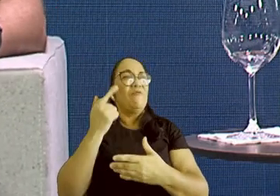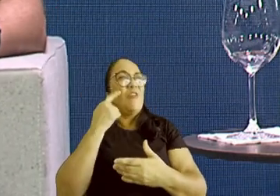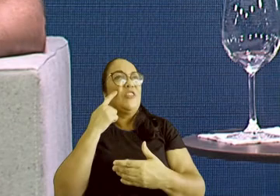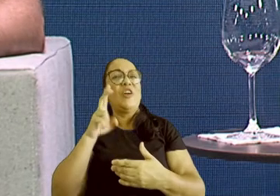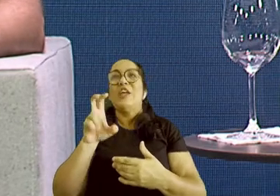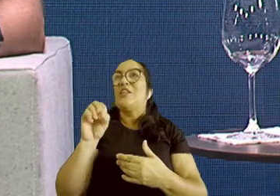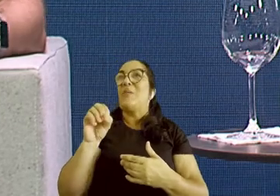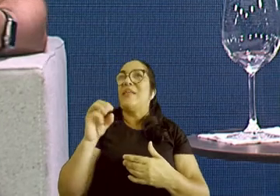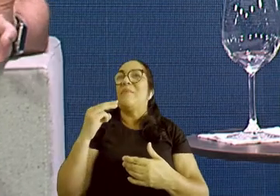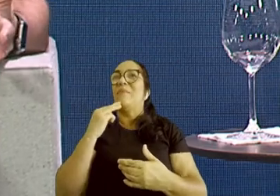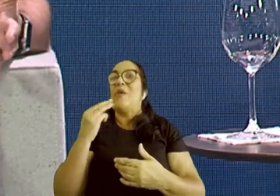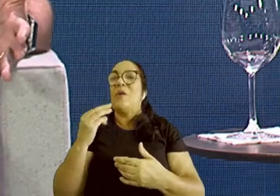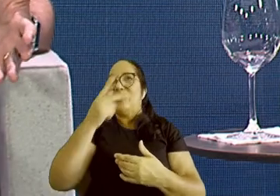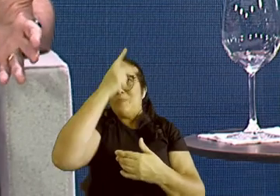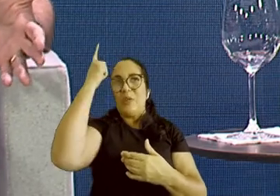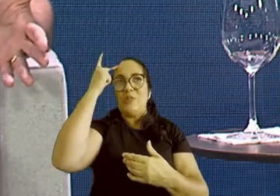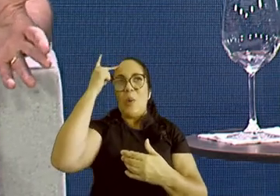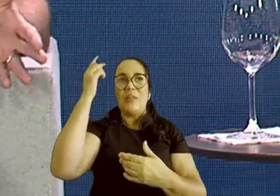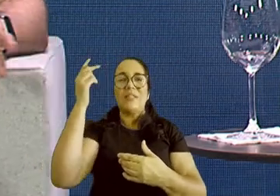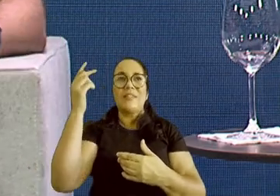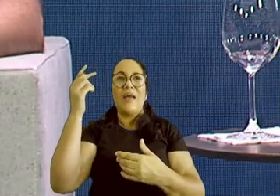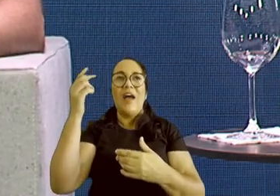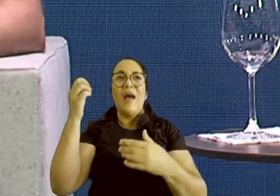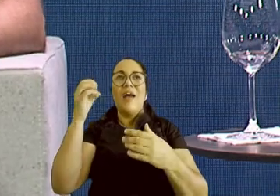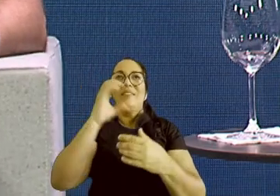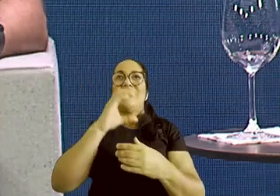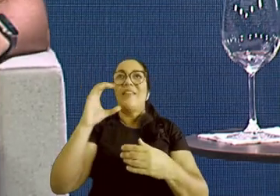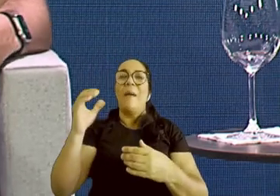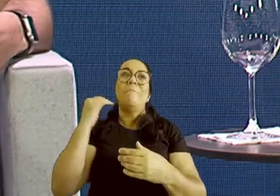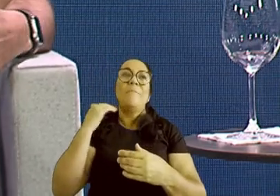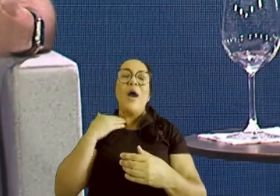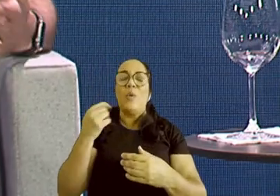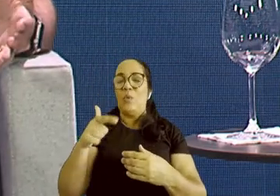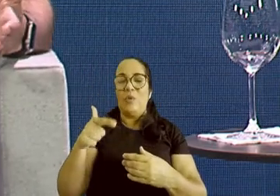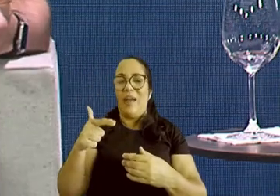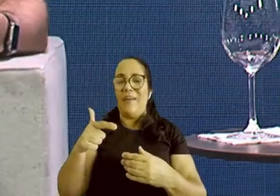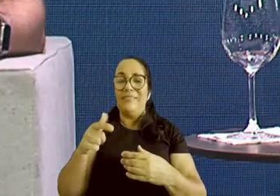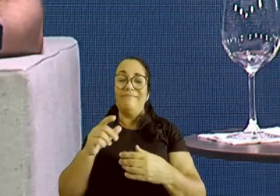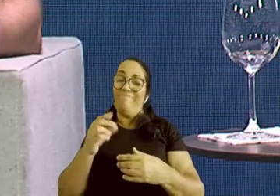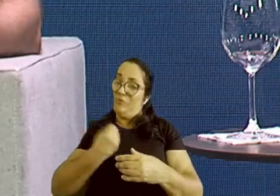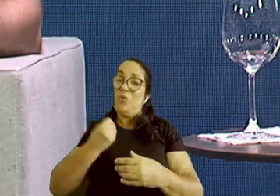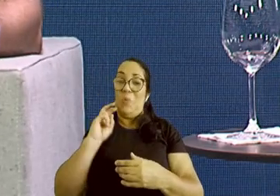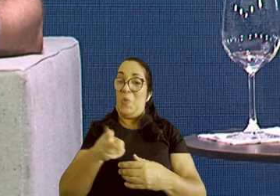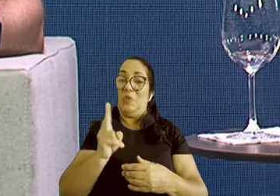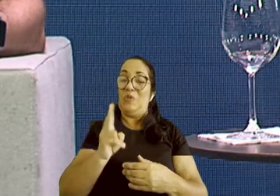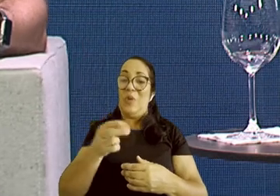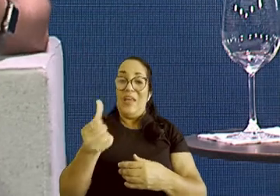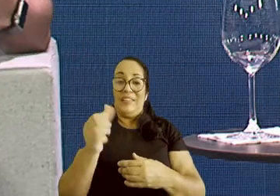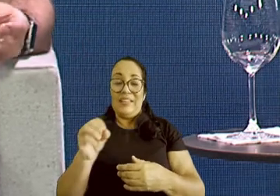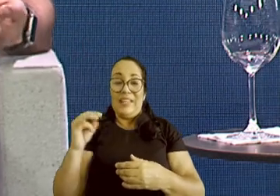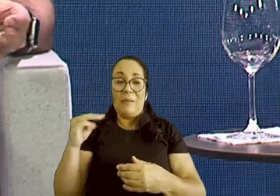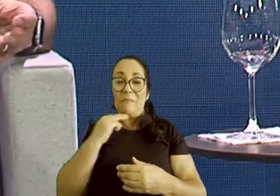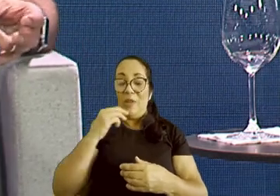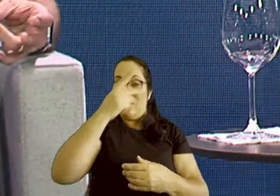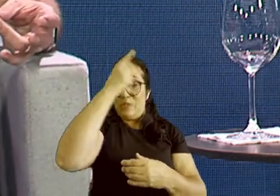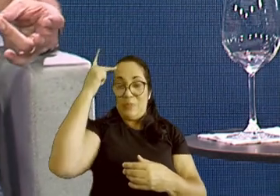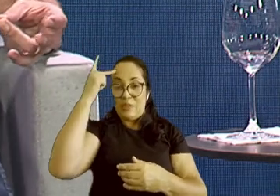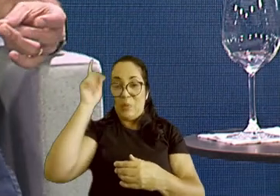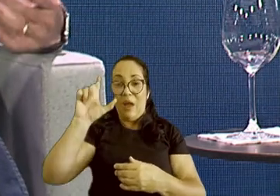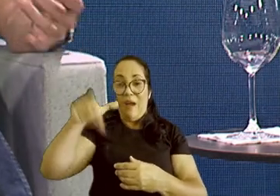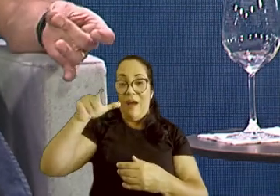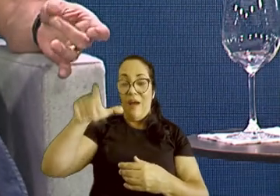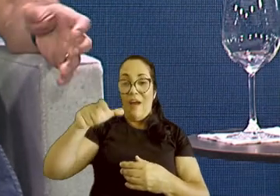em banco né esse número continua né imagina 60 milhões de pessoas não tem um cartão de crédito não tem conta em banco